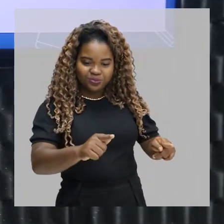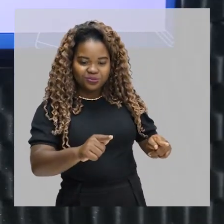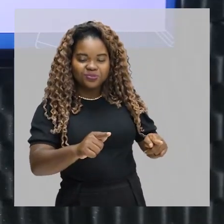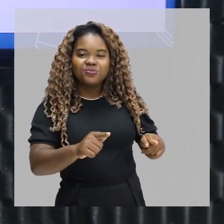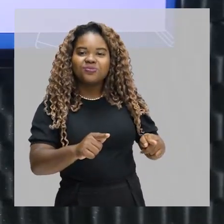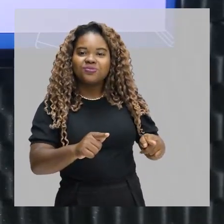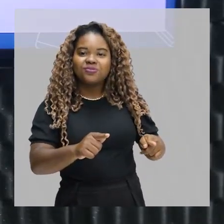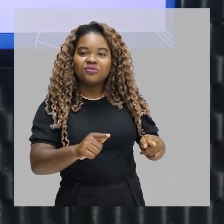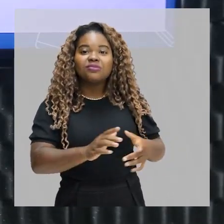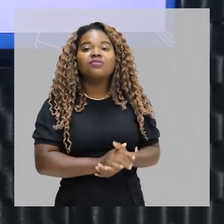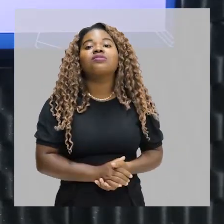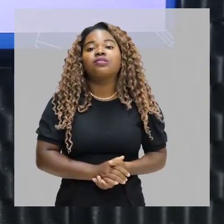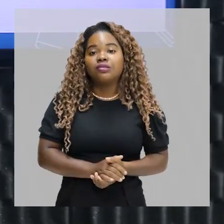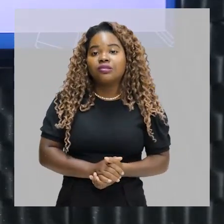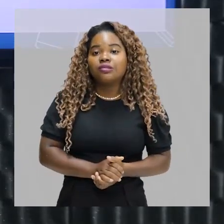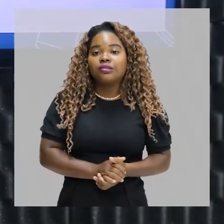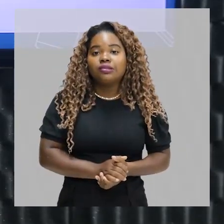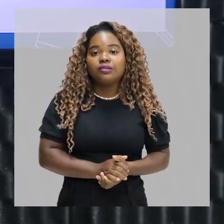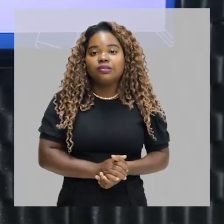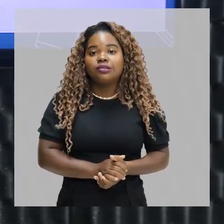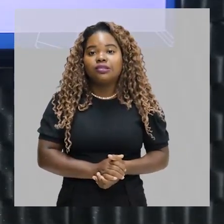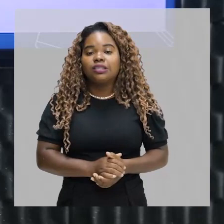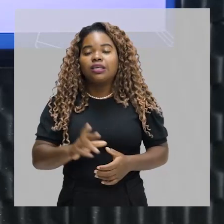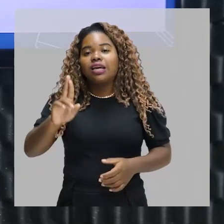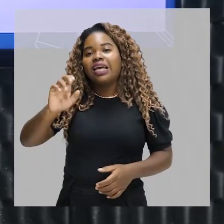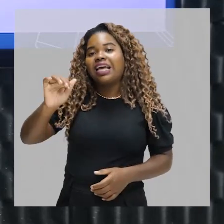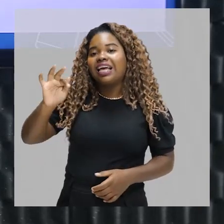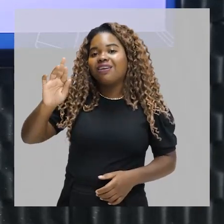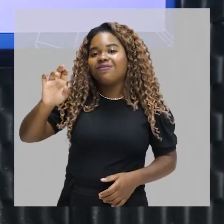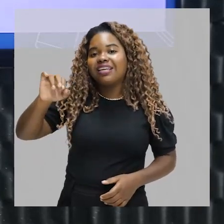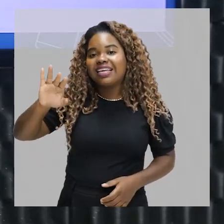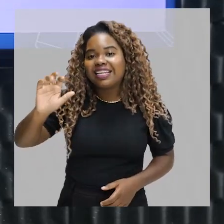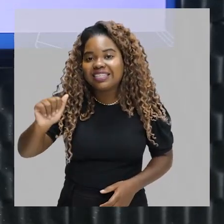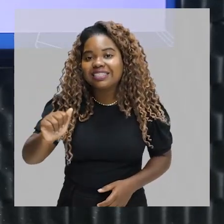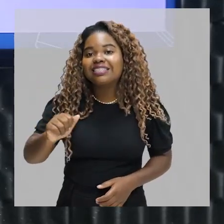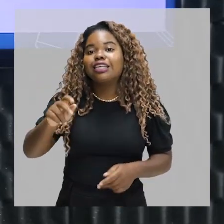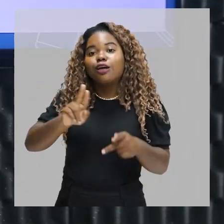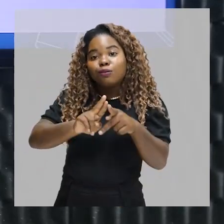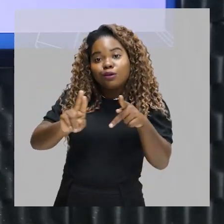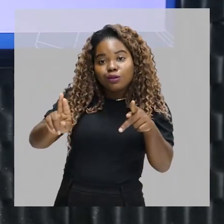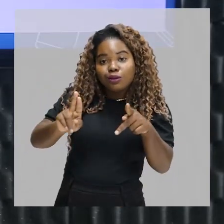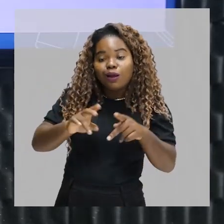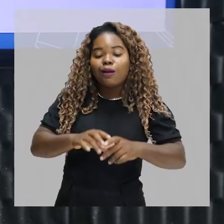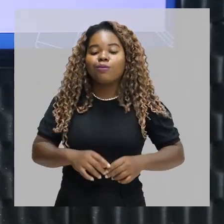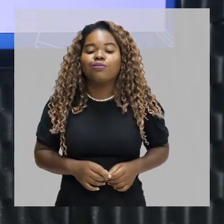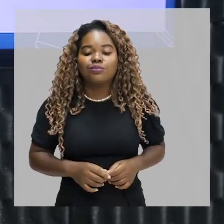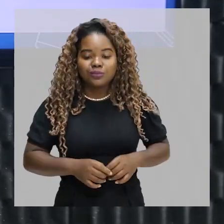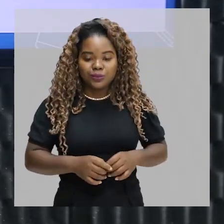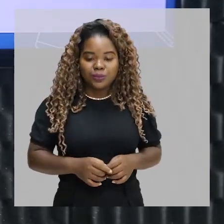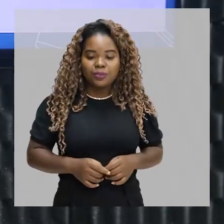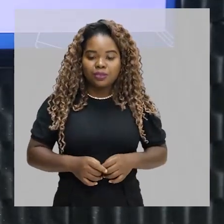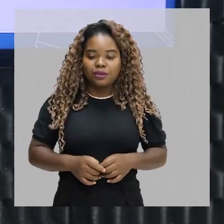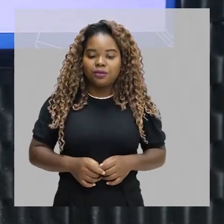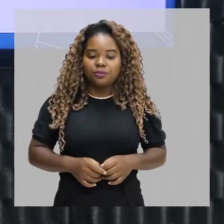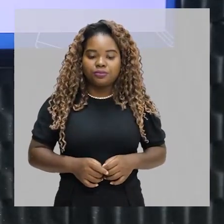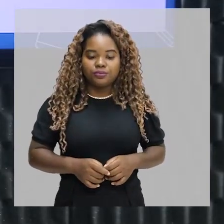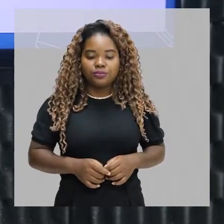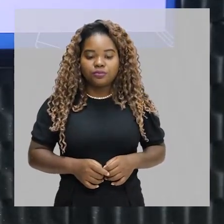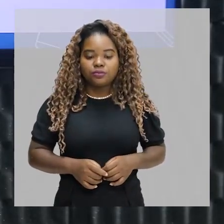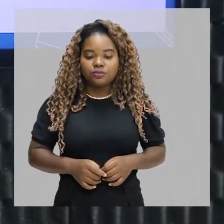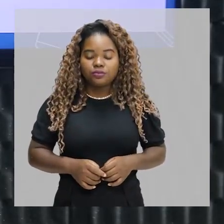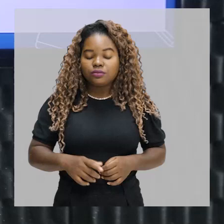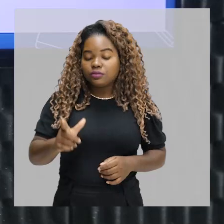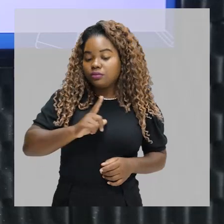língua inglesa de pronominal reference, que é a referência pronominal. Os pronomes fazem referência a termos anteriores.